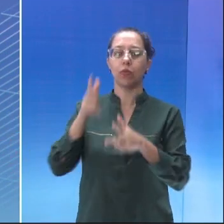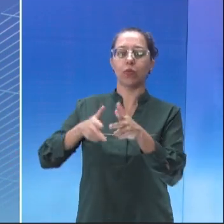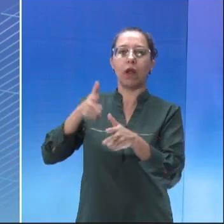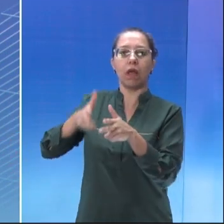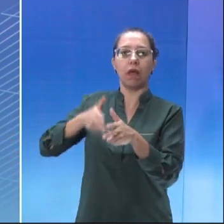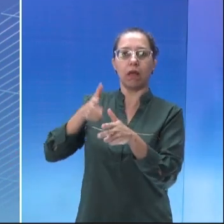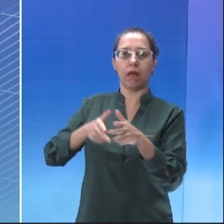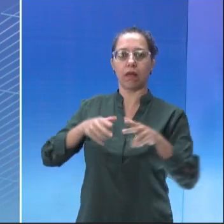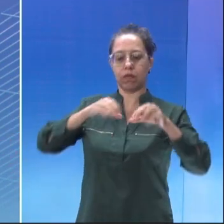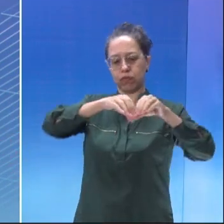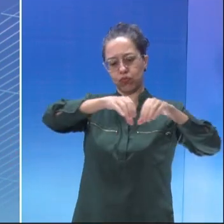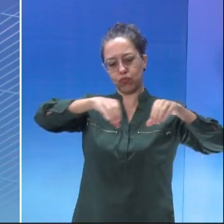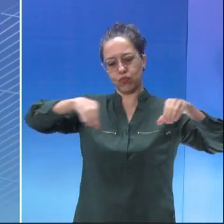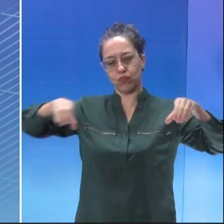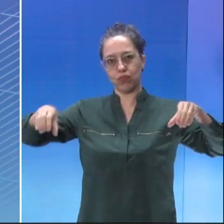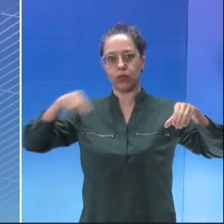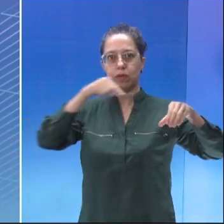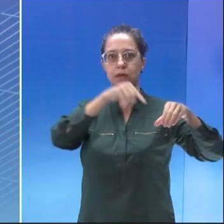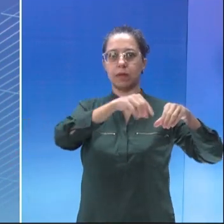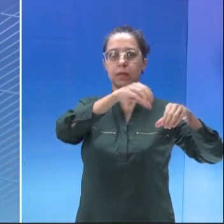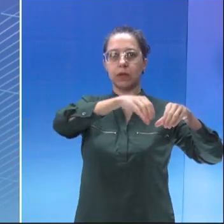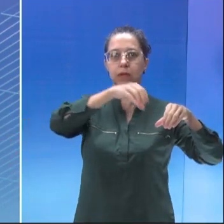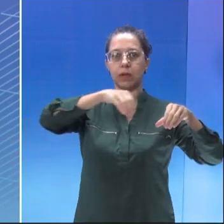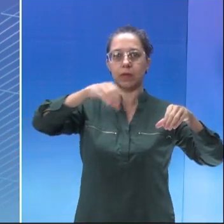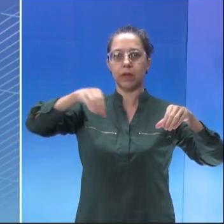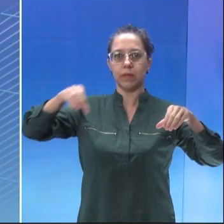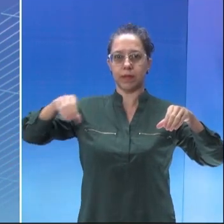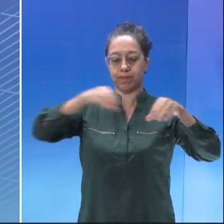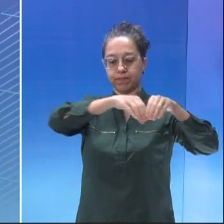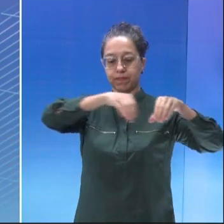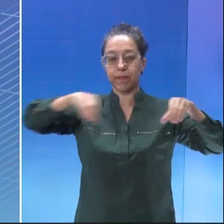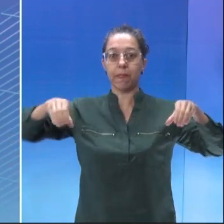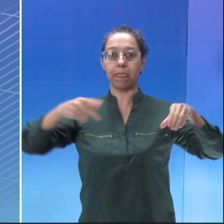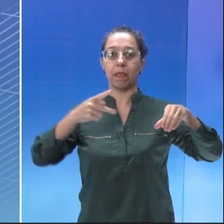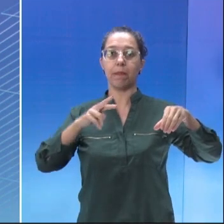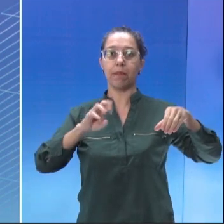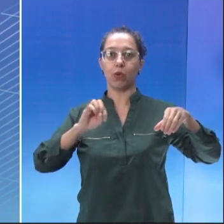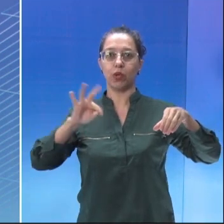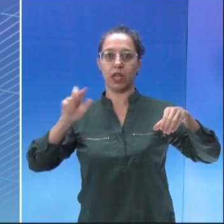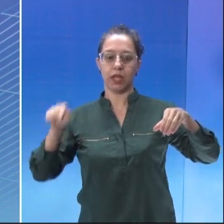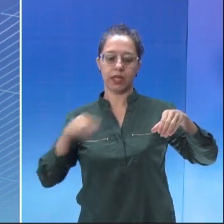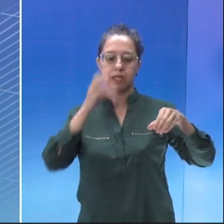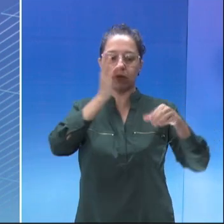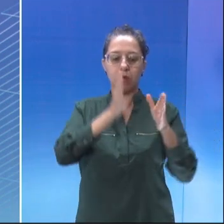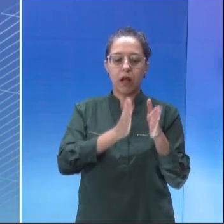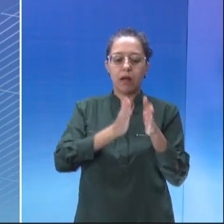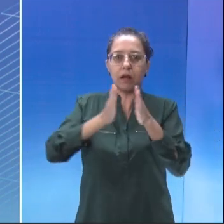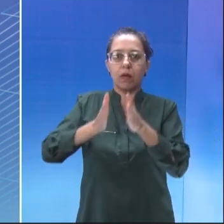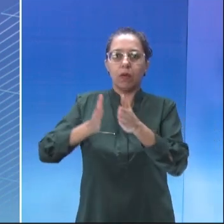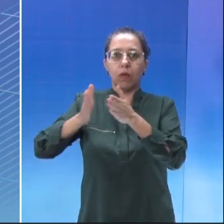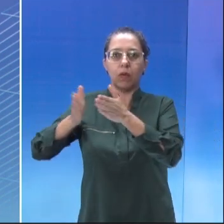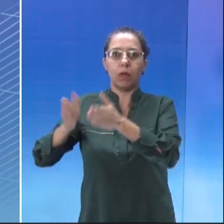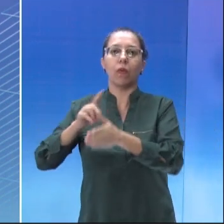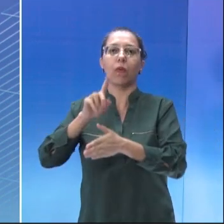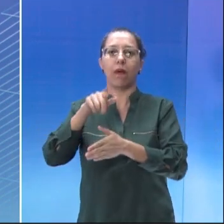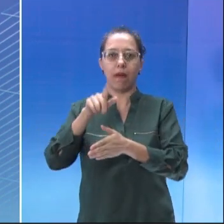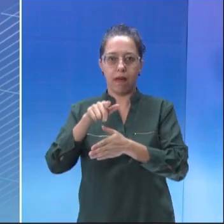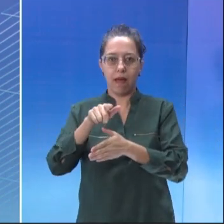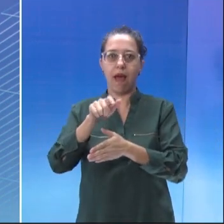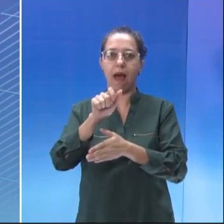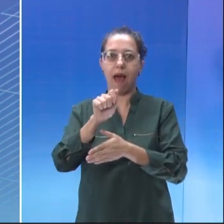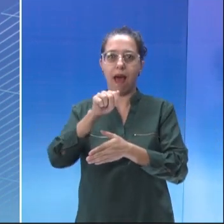trem seriam os aminoácidos. E o feixe ali que liga um vagão ao outro é a